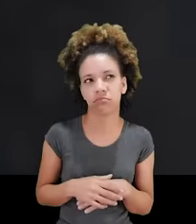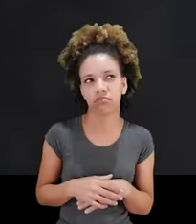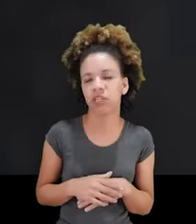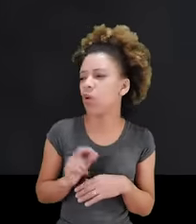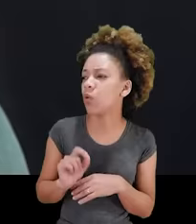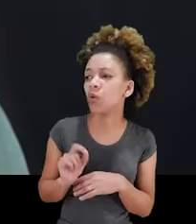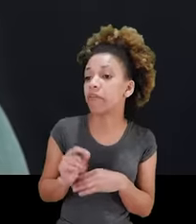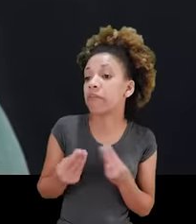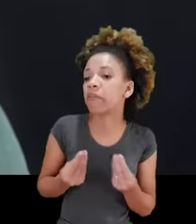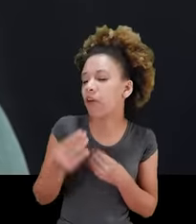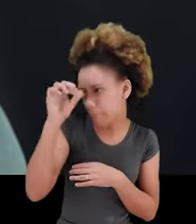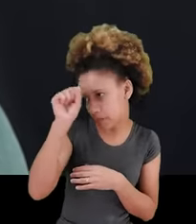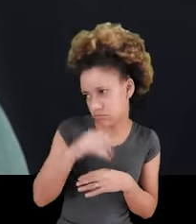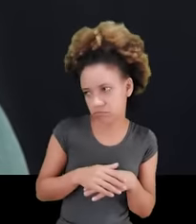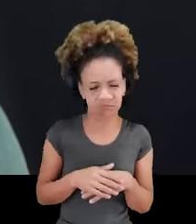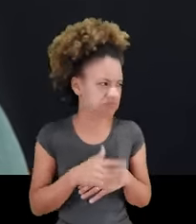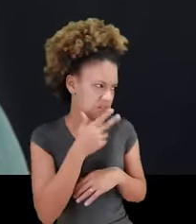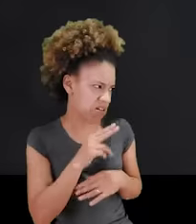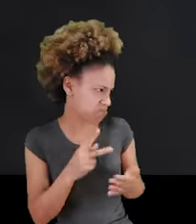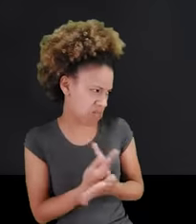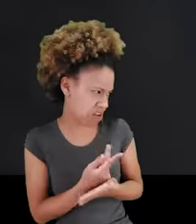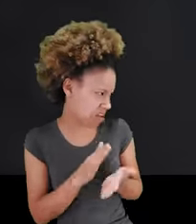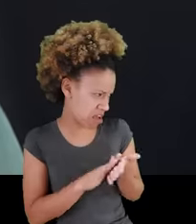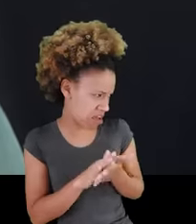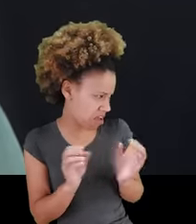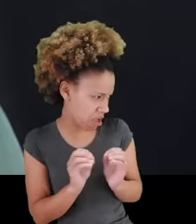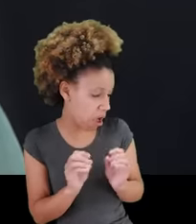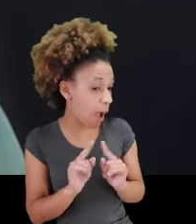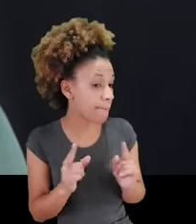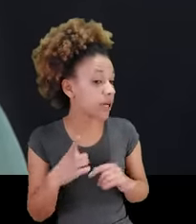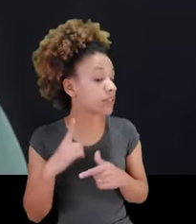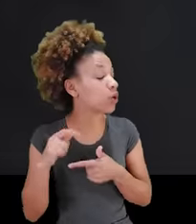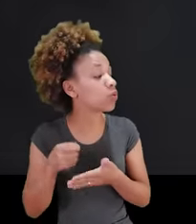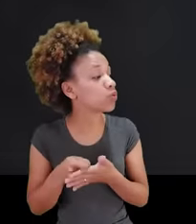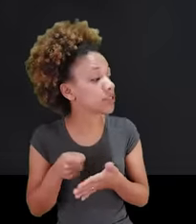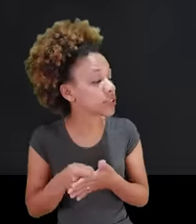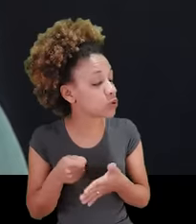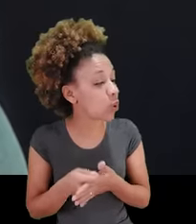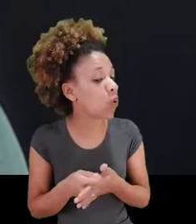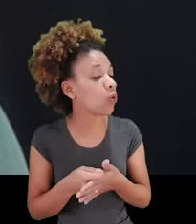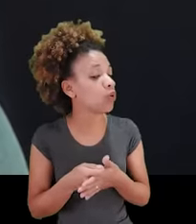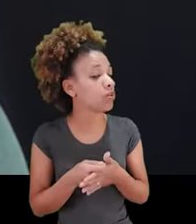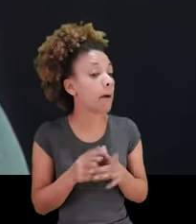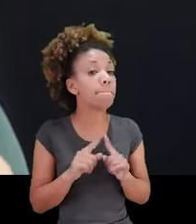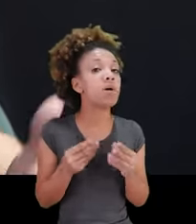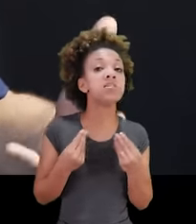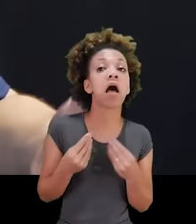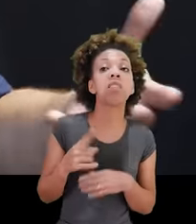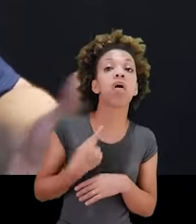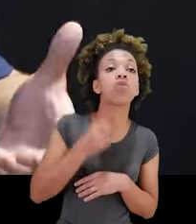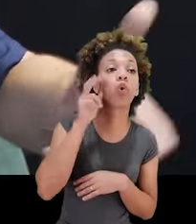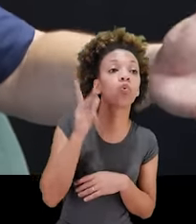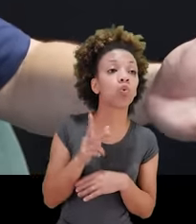o que é que há errado nisso? Eu não acho que há nada de errado. Mas existe a coisa do conservador, do tradicional, do... Sim. Mas de cadeira,